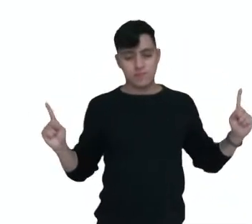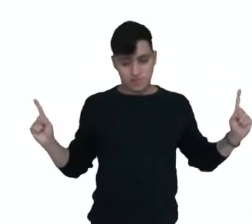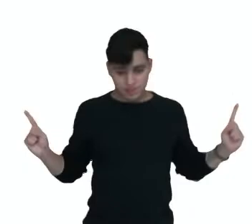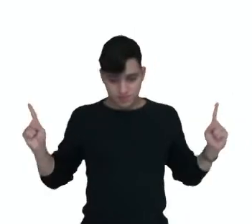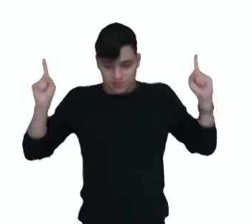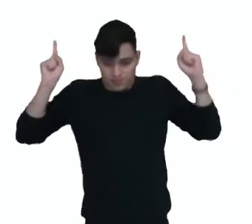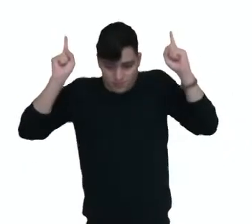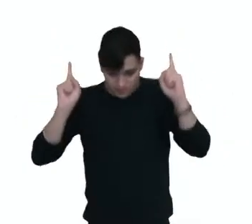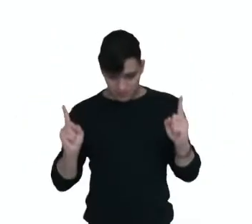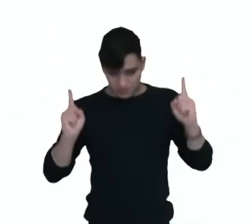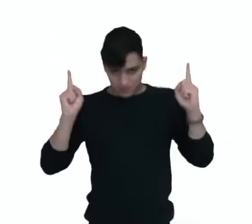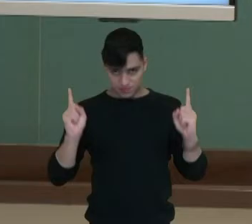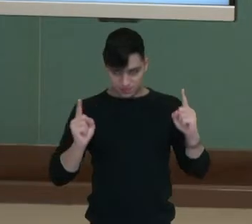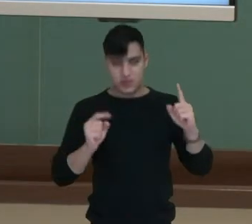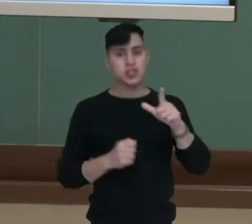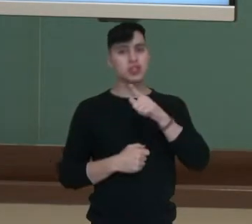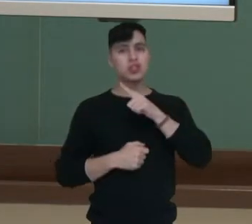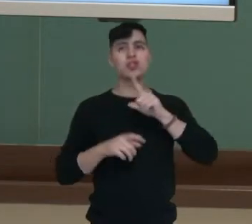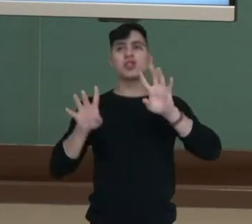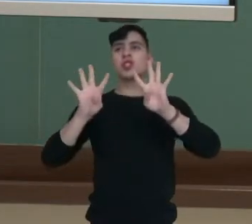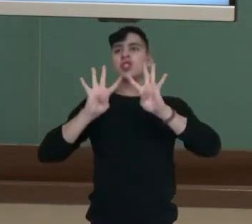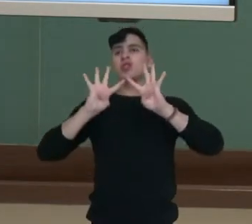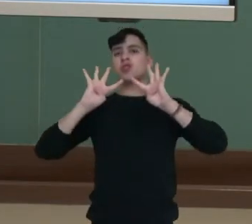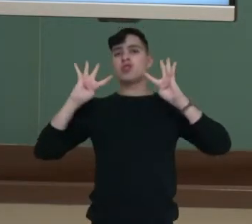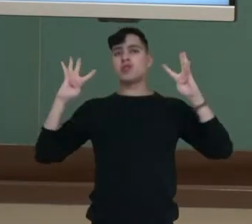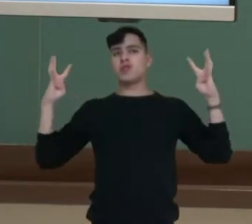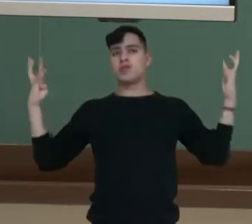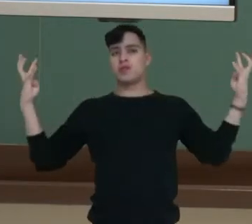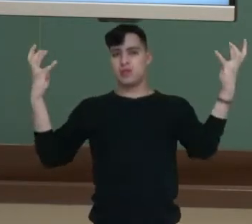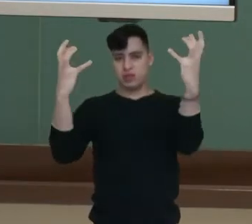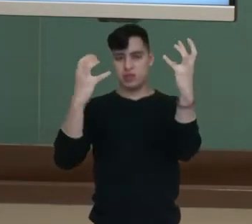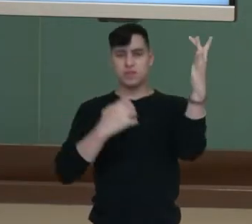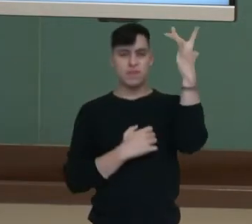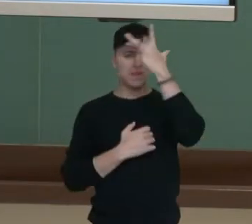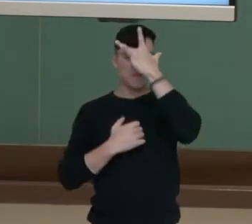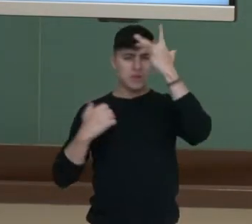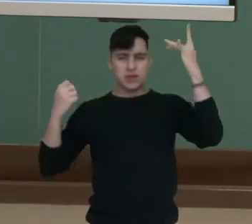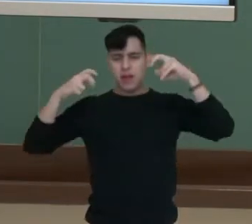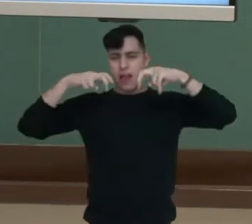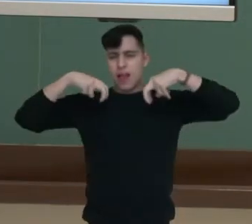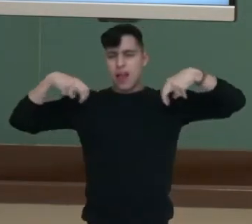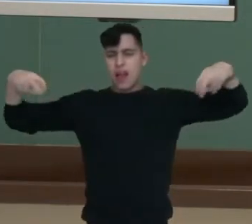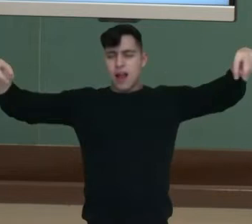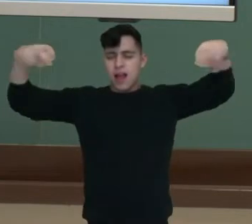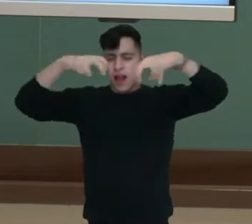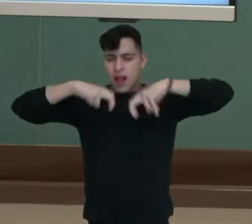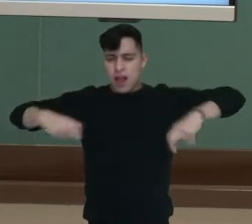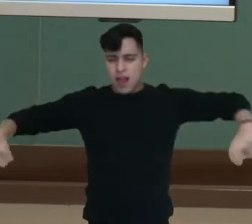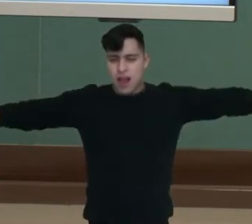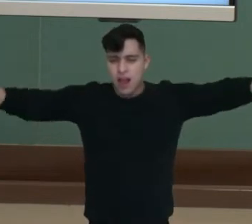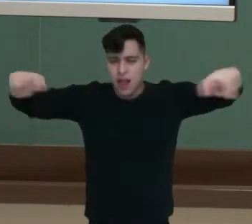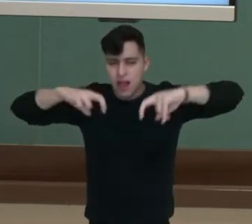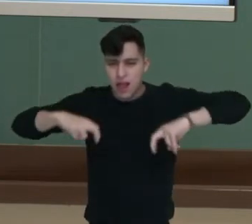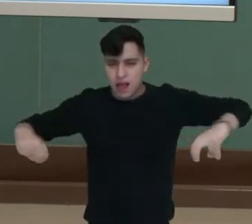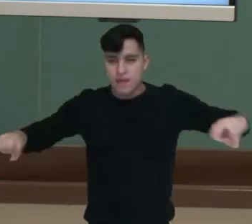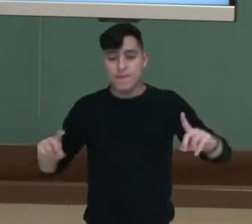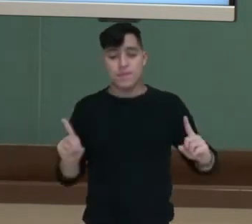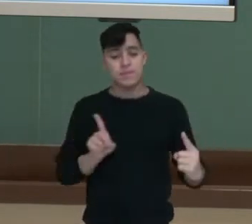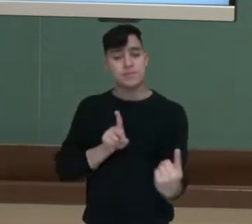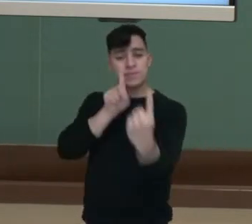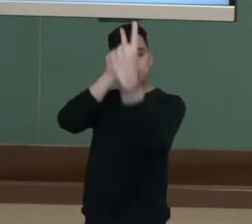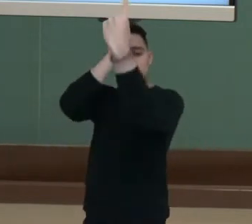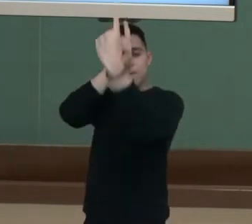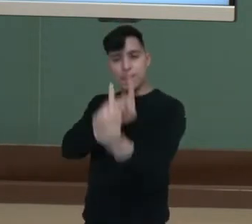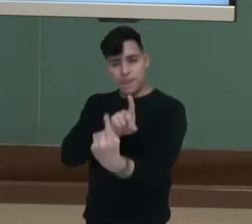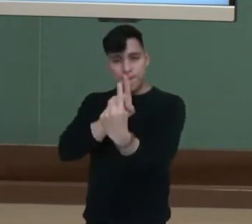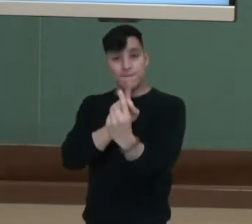Roma. Então, tinha uma arena, montavam, várias pessoas iam assistir e eles soltavam escravos lá nessa arena.